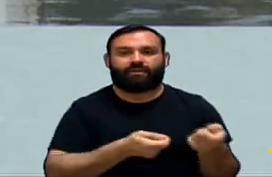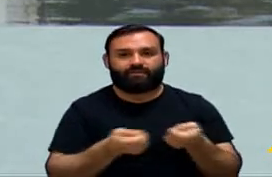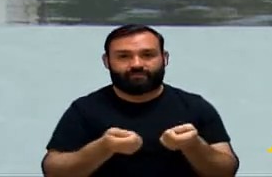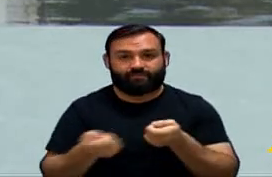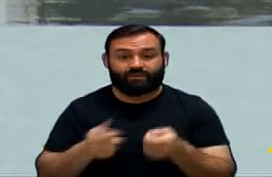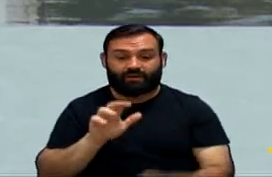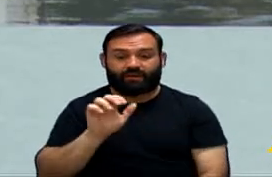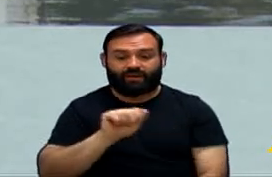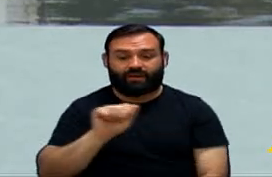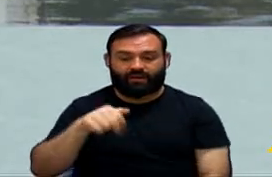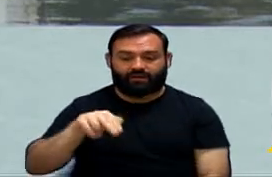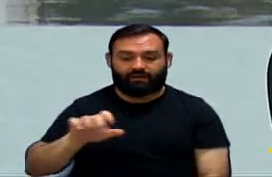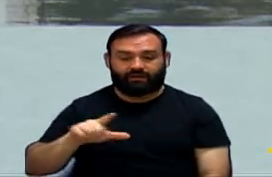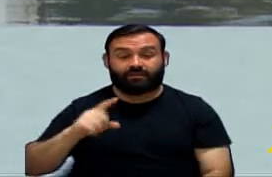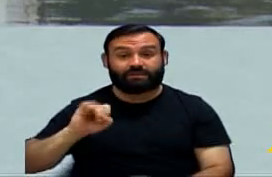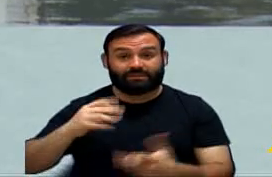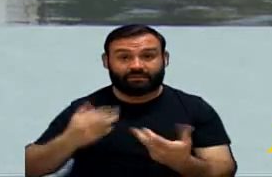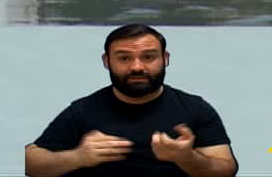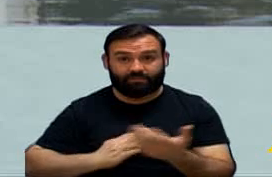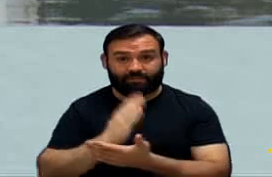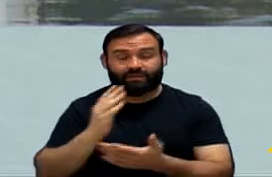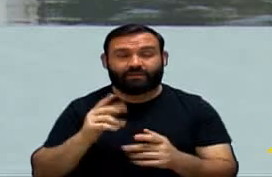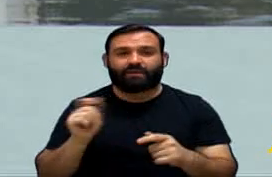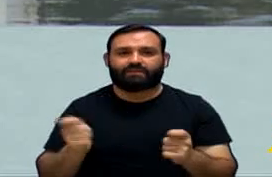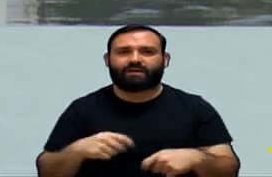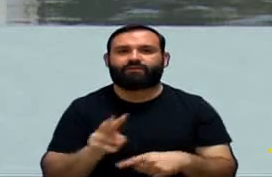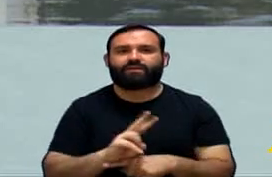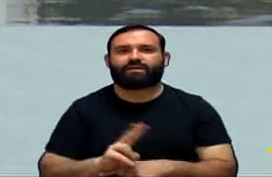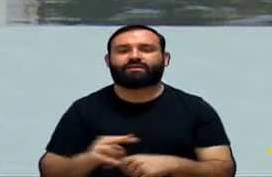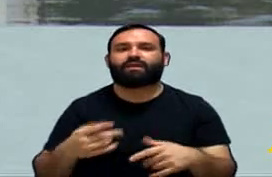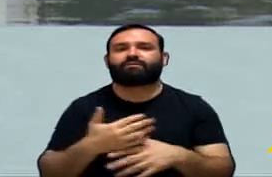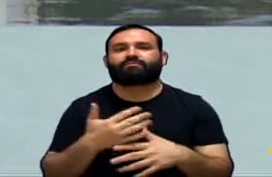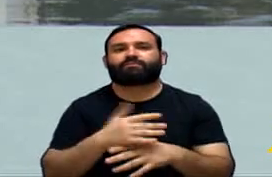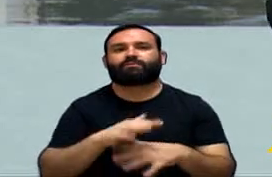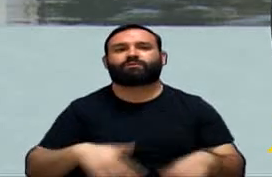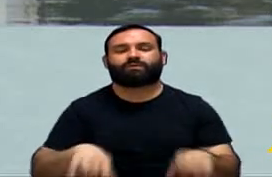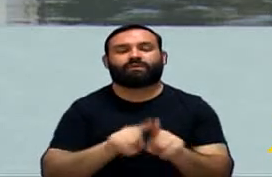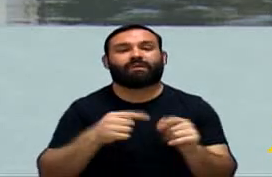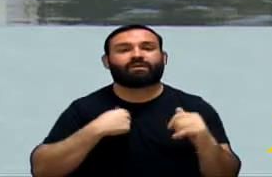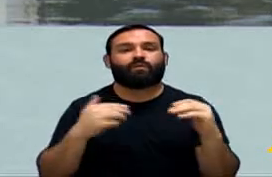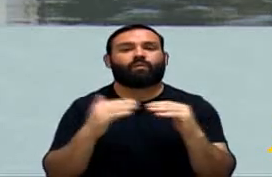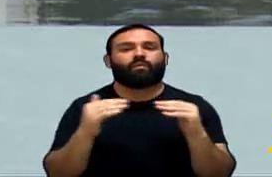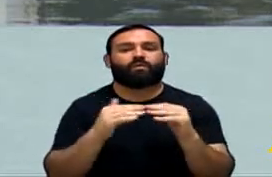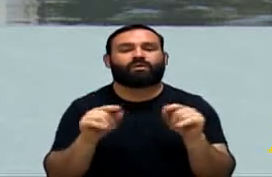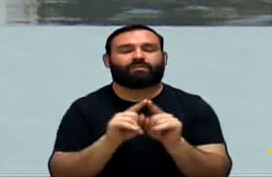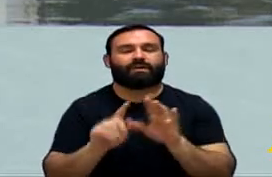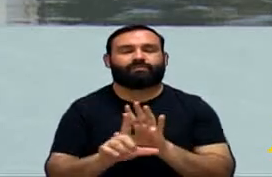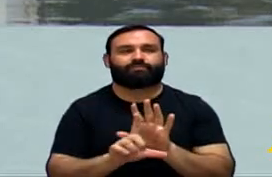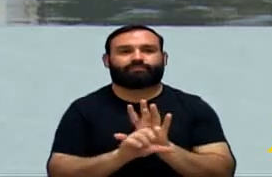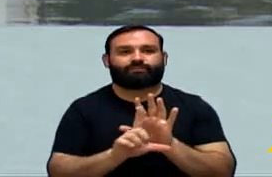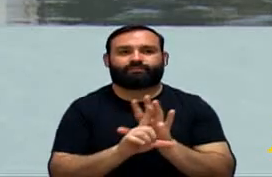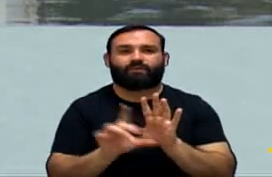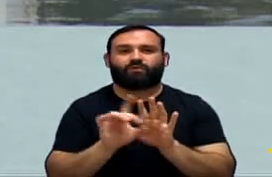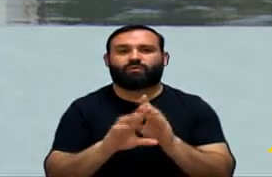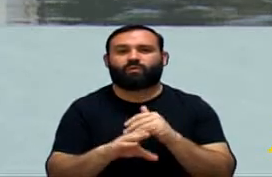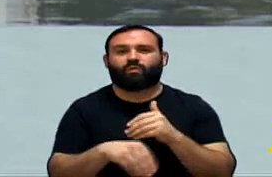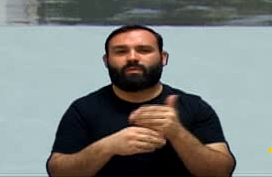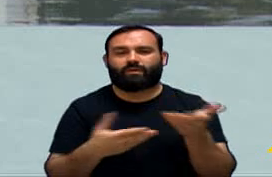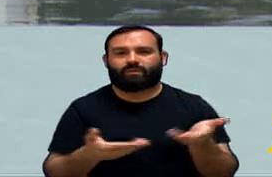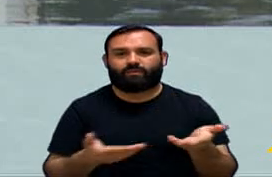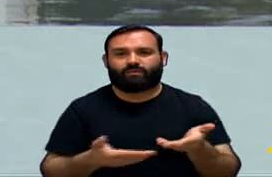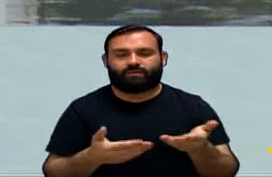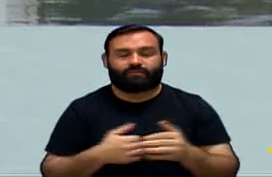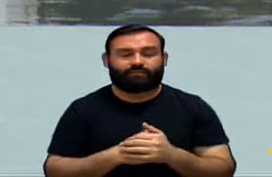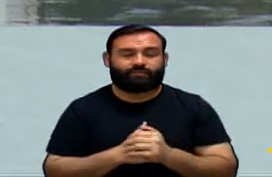aprovado os municípios também vão poder fiscalizar as concessionárias de energia e eu sou favorável a essa legislação só um complemento aqui da da